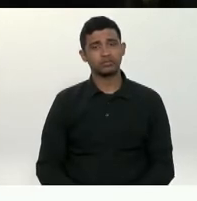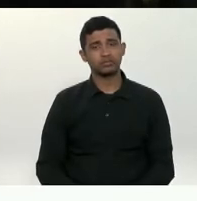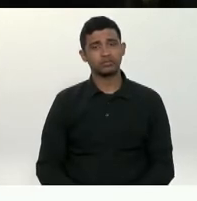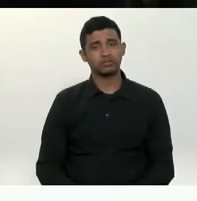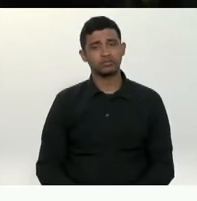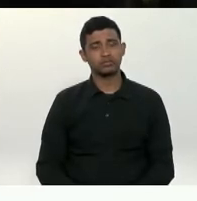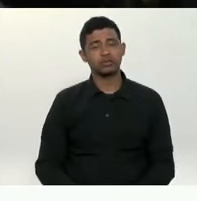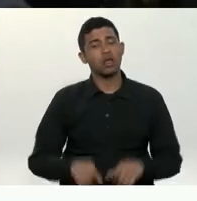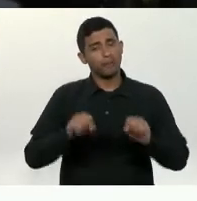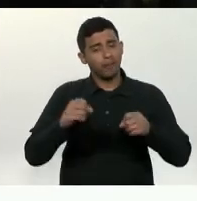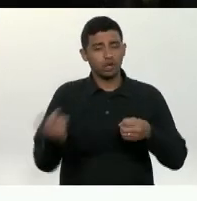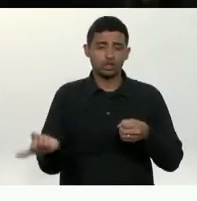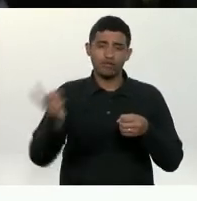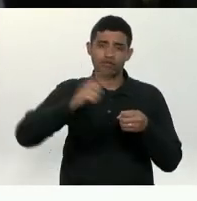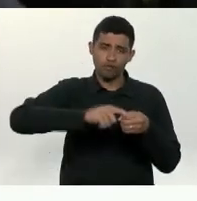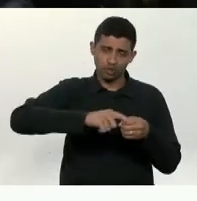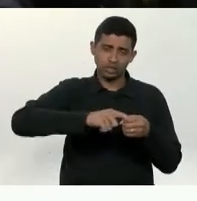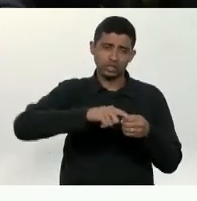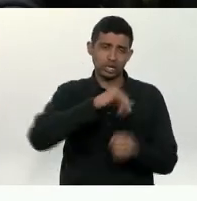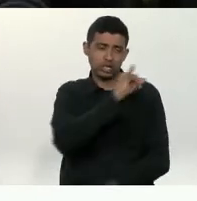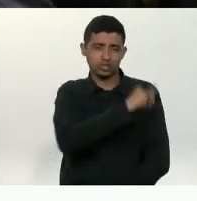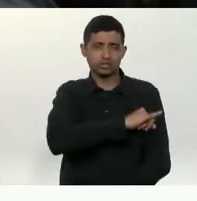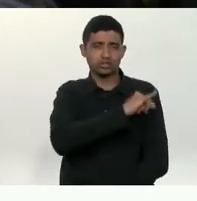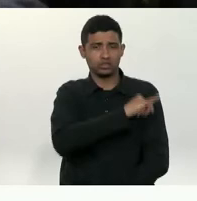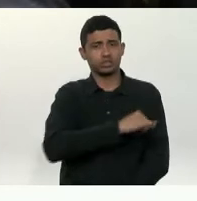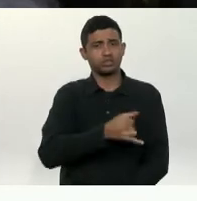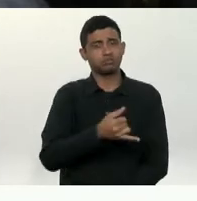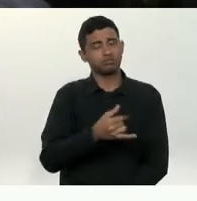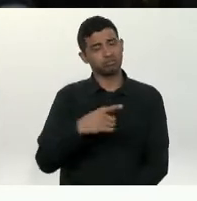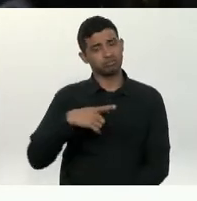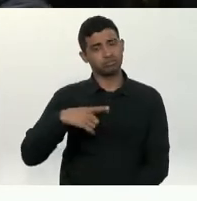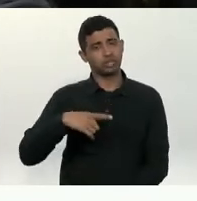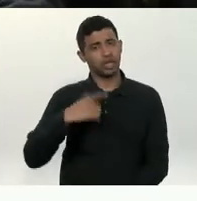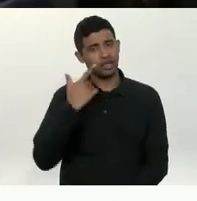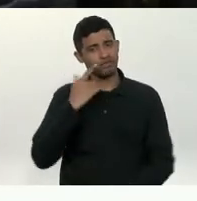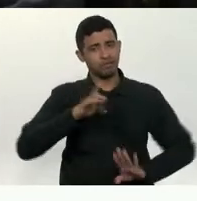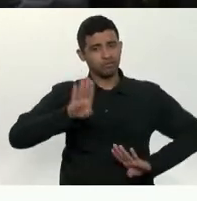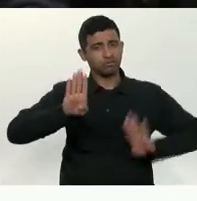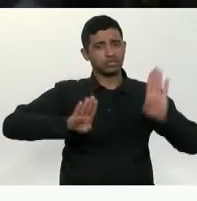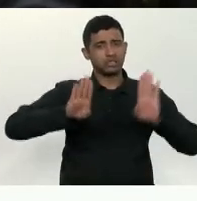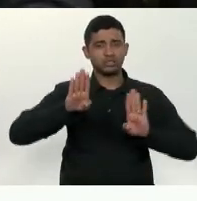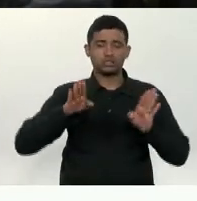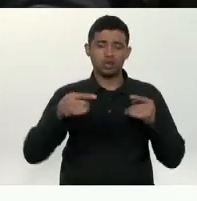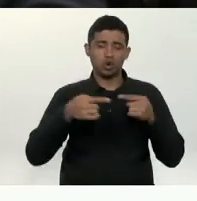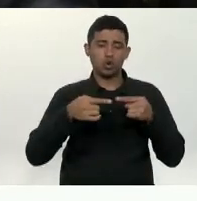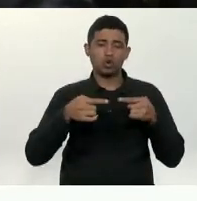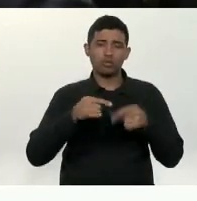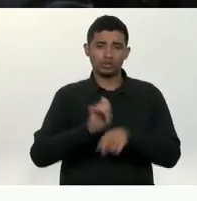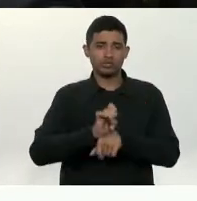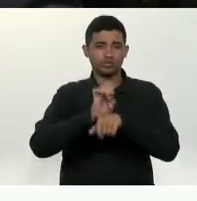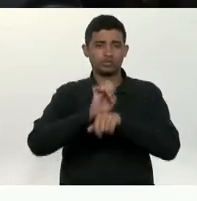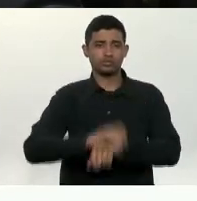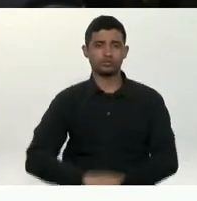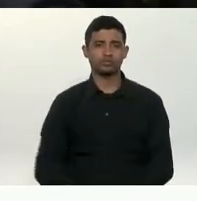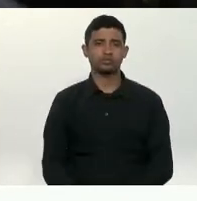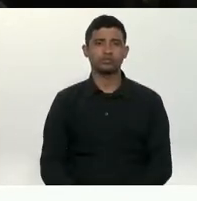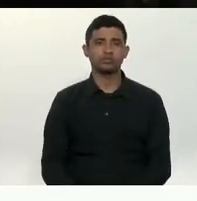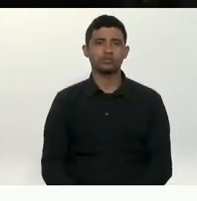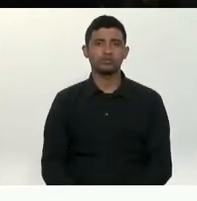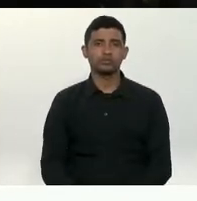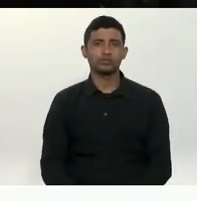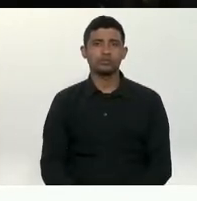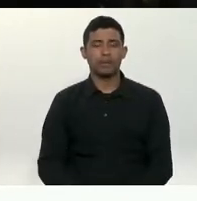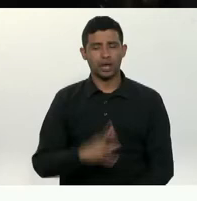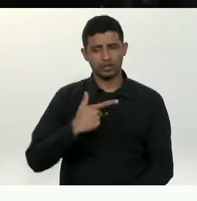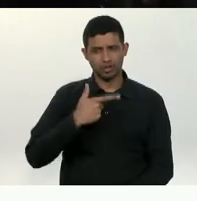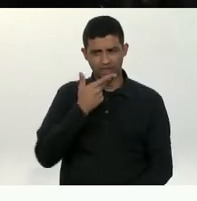para o Estado. Também não é a variante, ela existe, ela está aí, mas é que o serviço é do Estado, né? Pertence à concessão, pertence ao Estado. Não estou dizendo